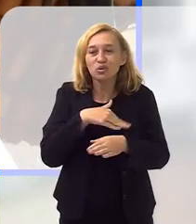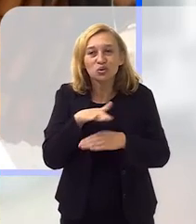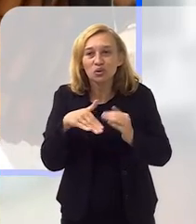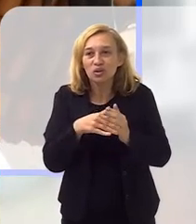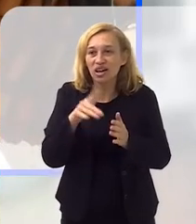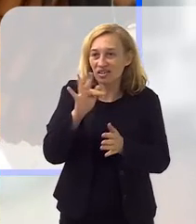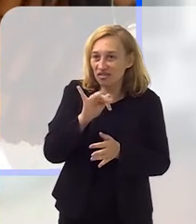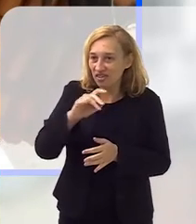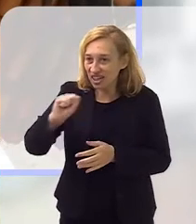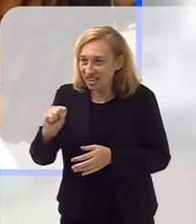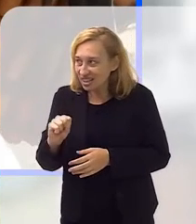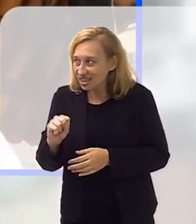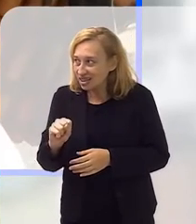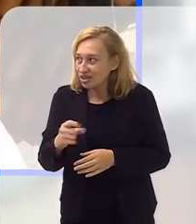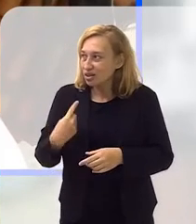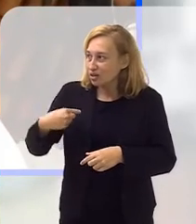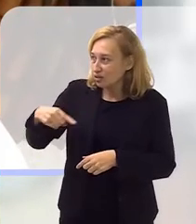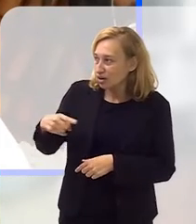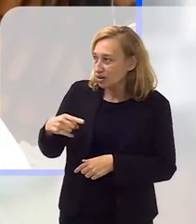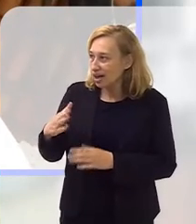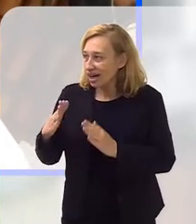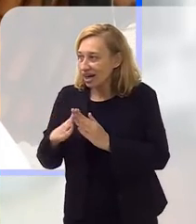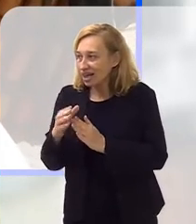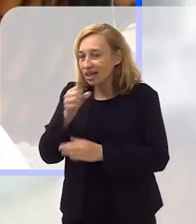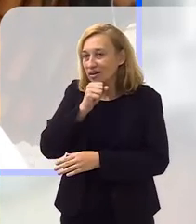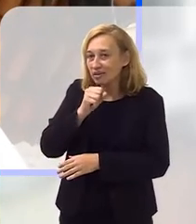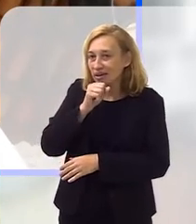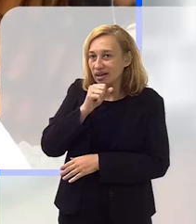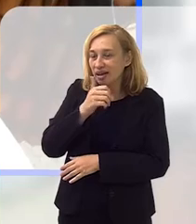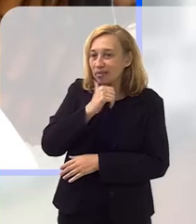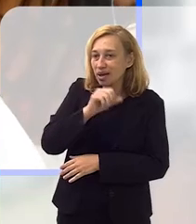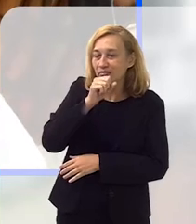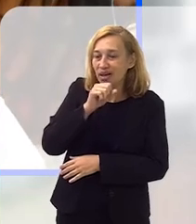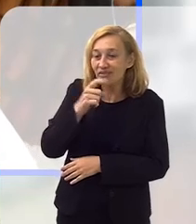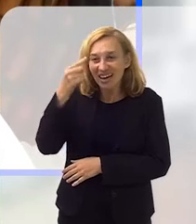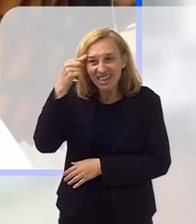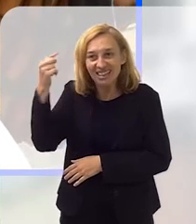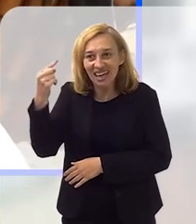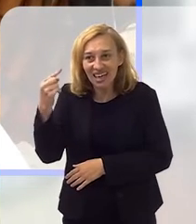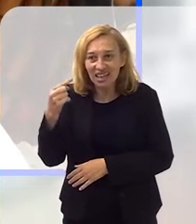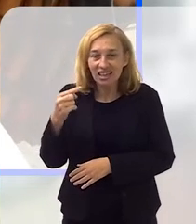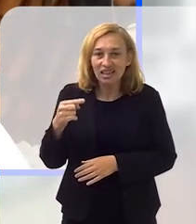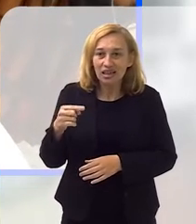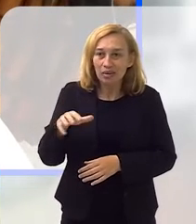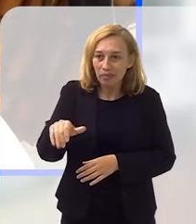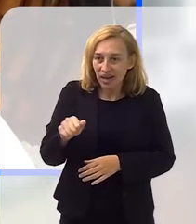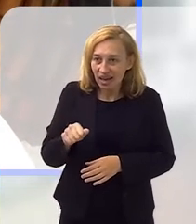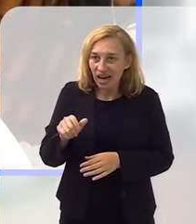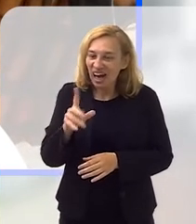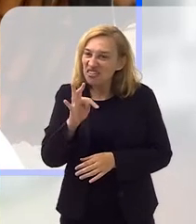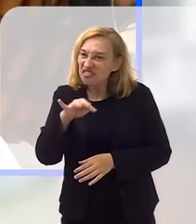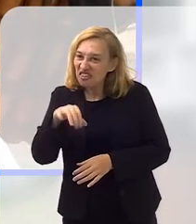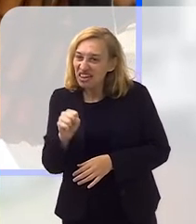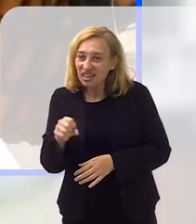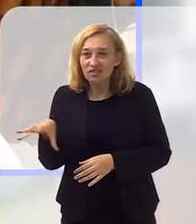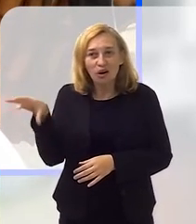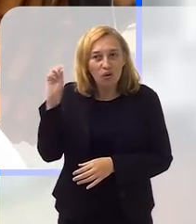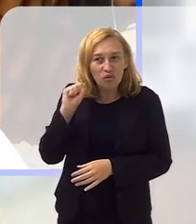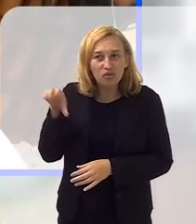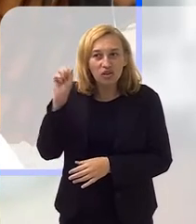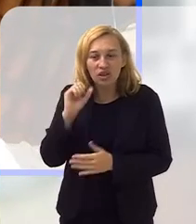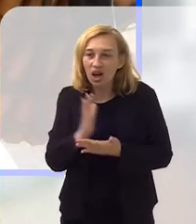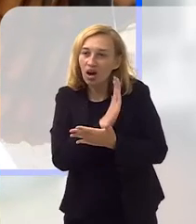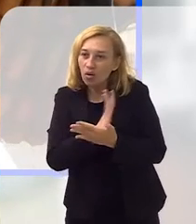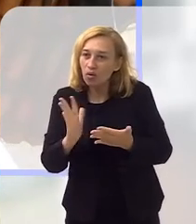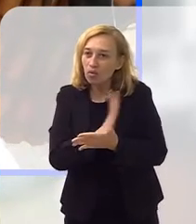nós temos essas fitas todas, né? Desde que ela mudou lá para a casa da minha mãe. Então, nós tivemos essa ideia de ir pegando essas fitas,